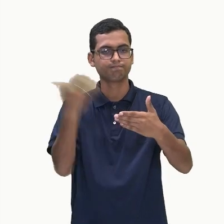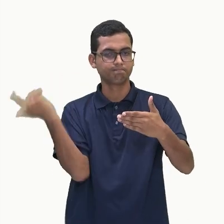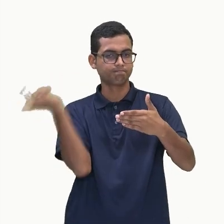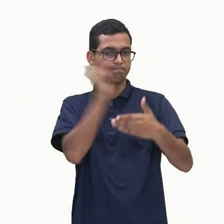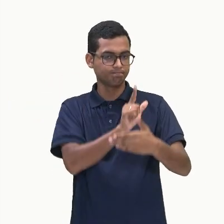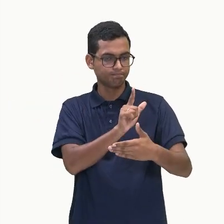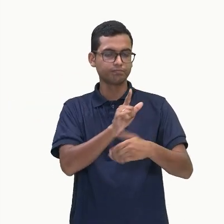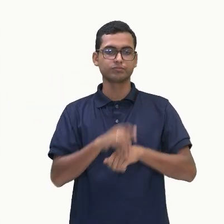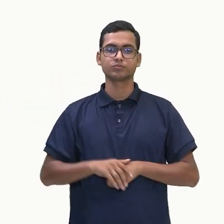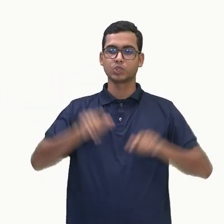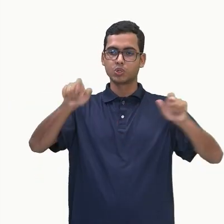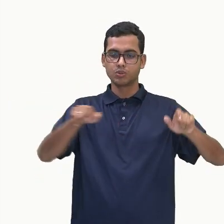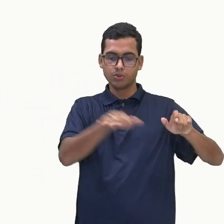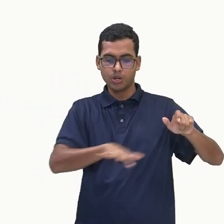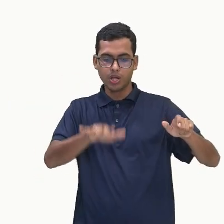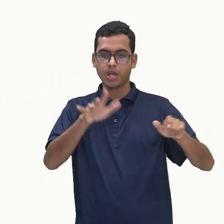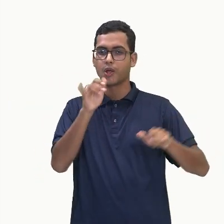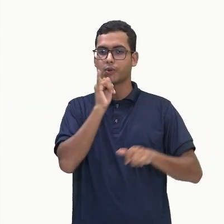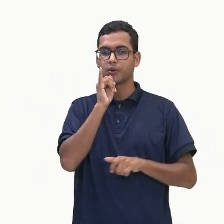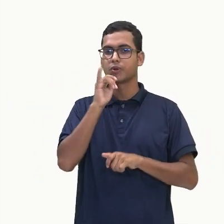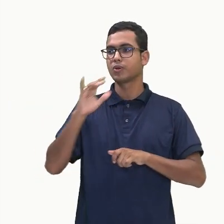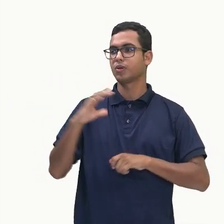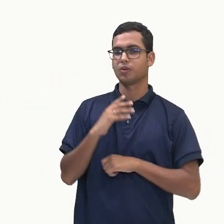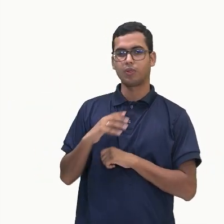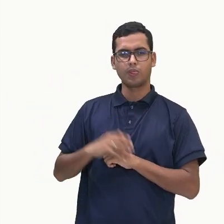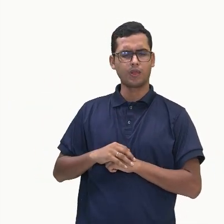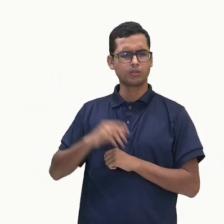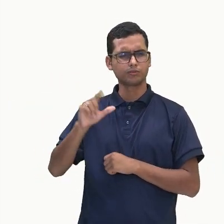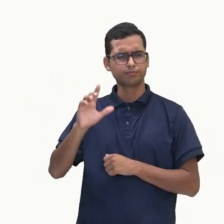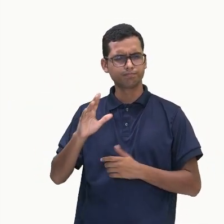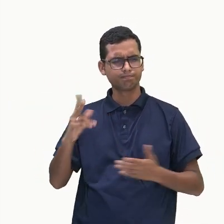meio aí onde vivem está acontecendo várias